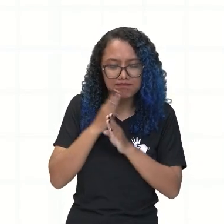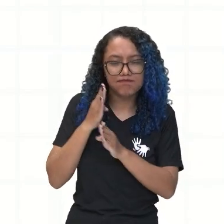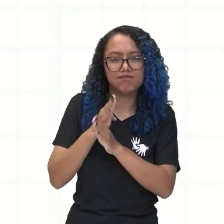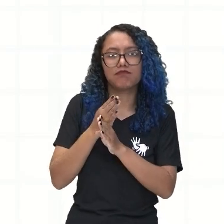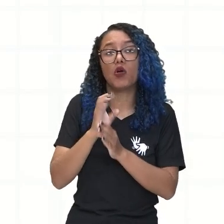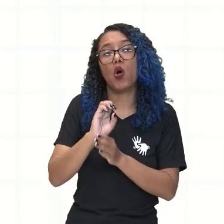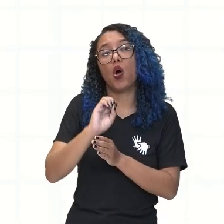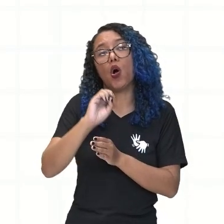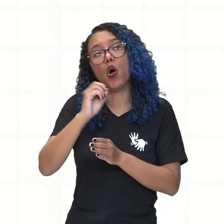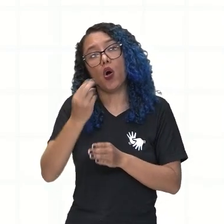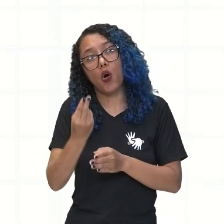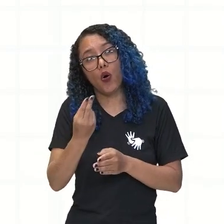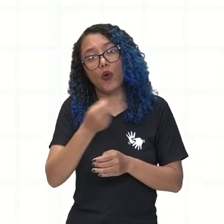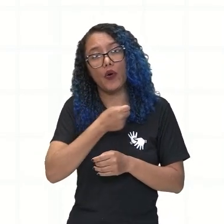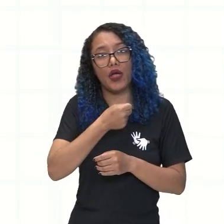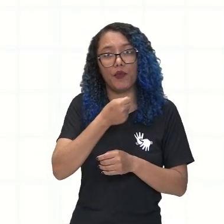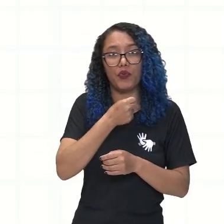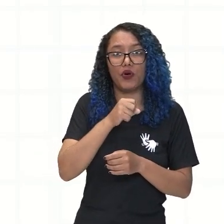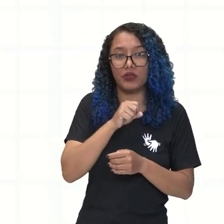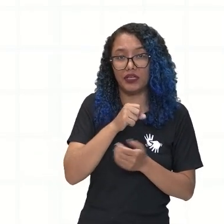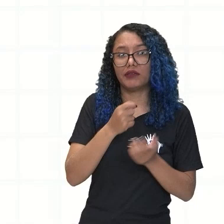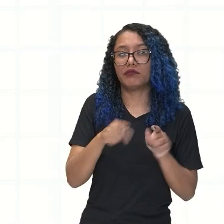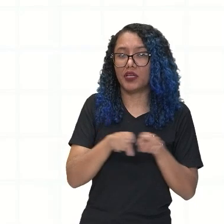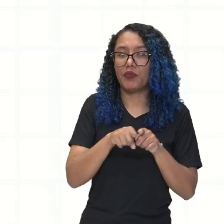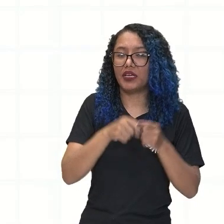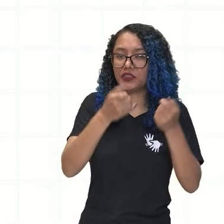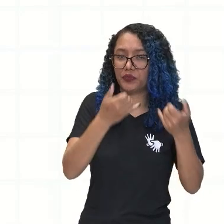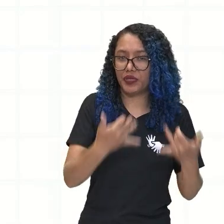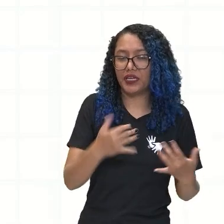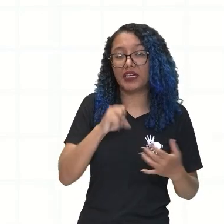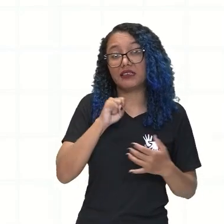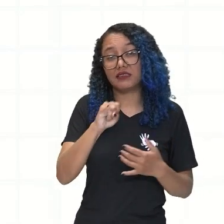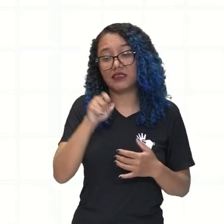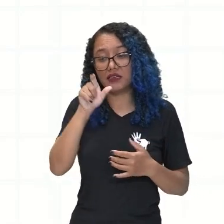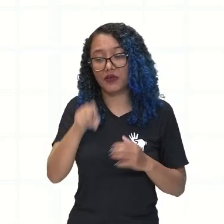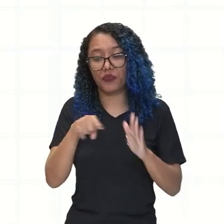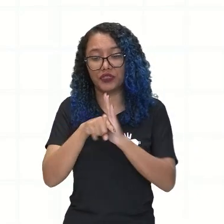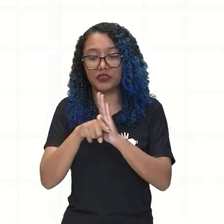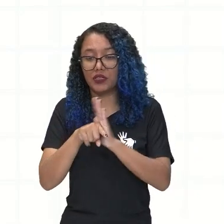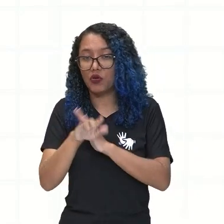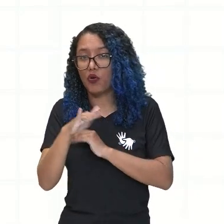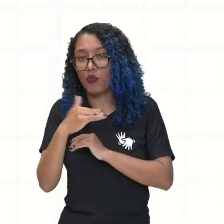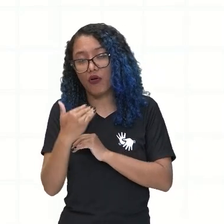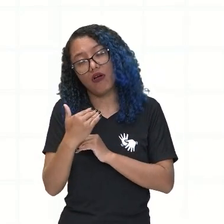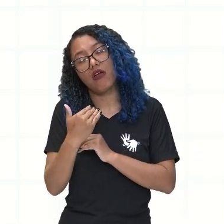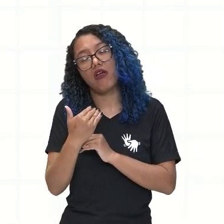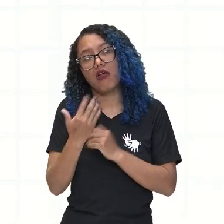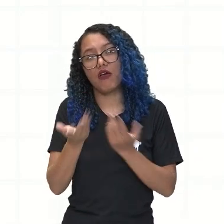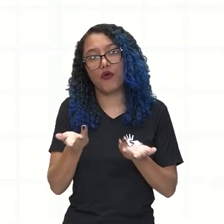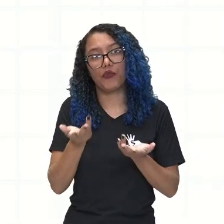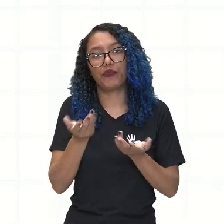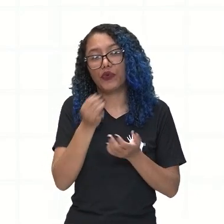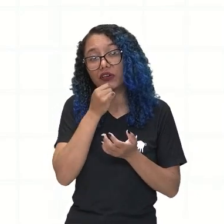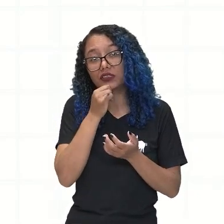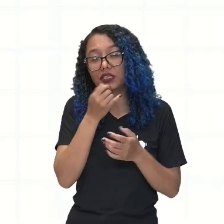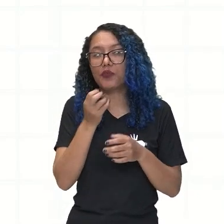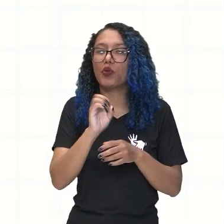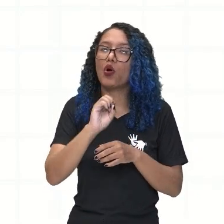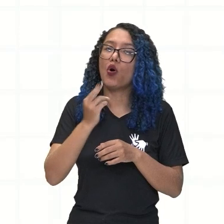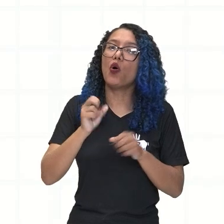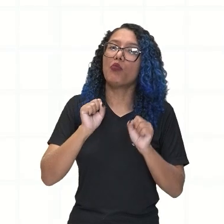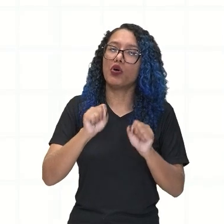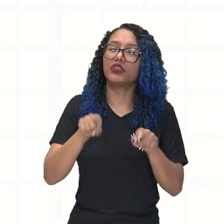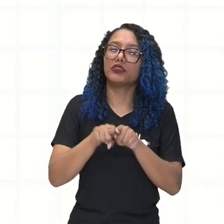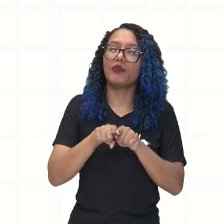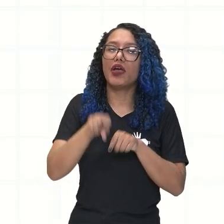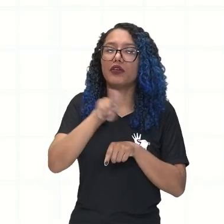jornalista indicando, se ele não estiver mais vivo, né, vai indicar quem foi o cientista, ou pode estar entre aspas as palavras do